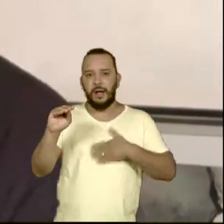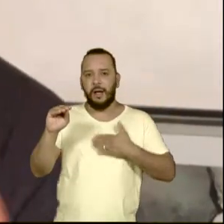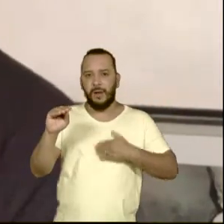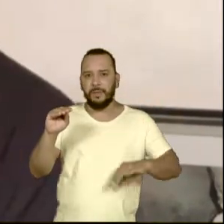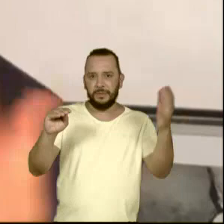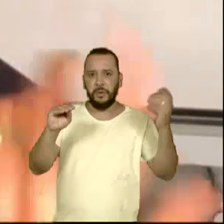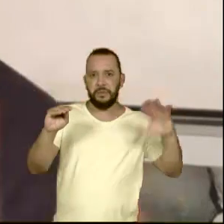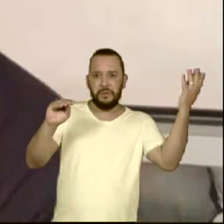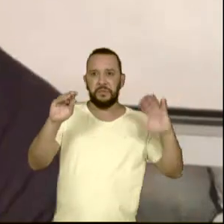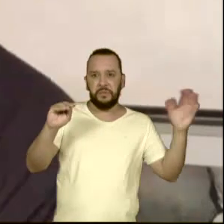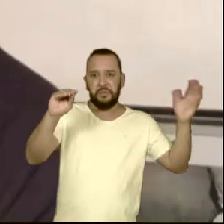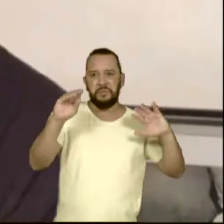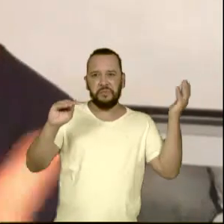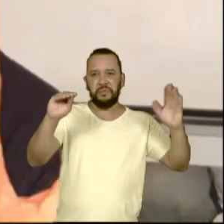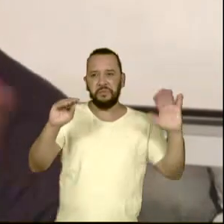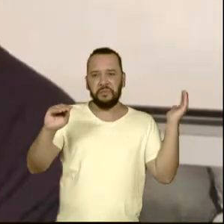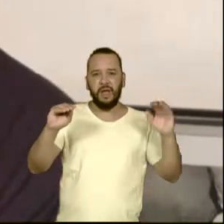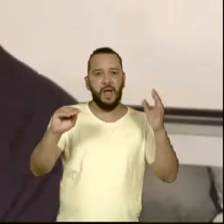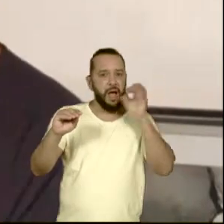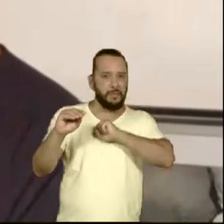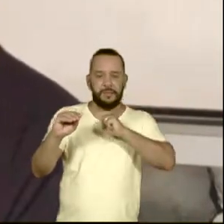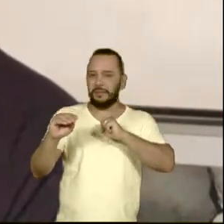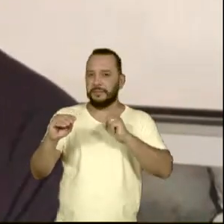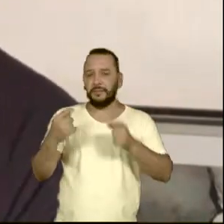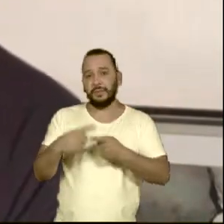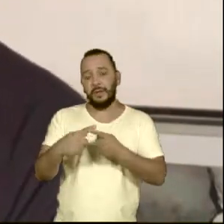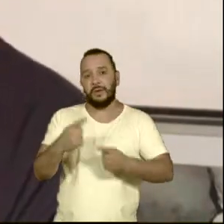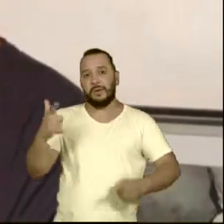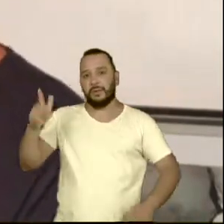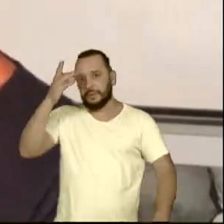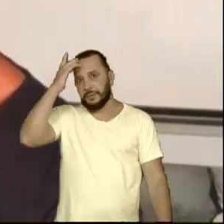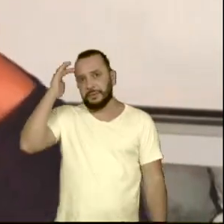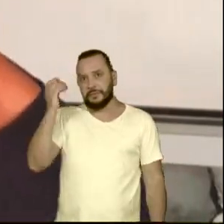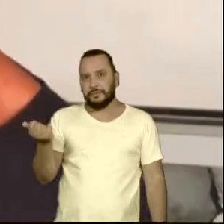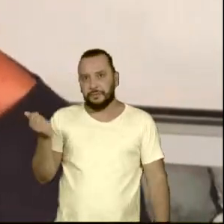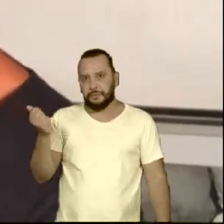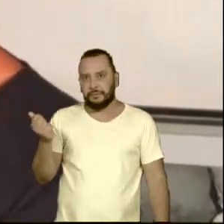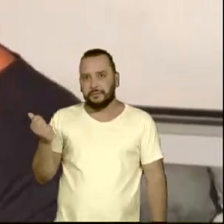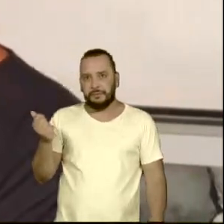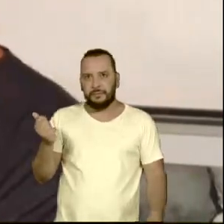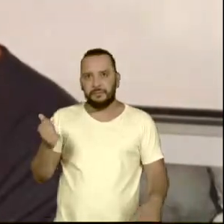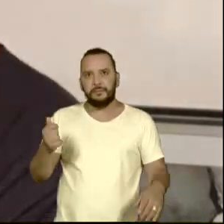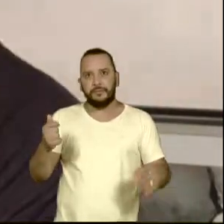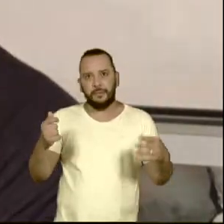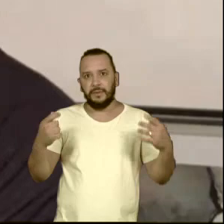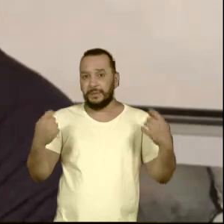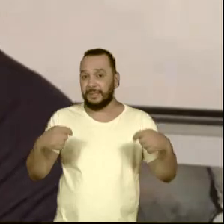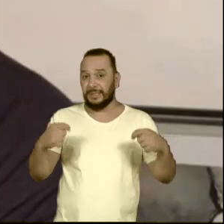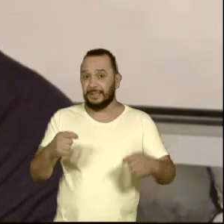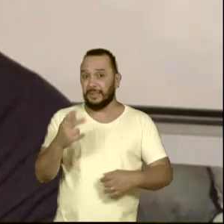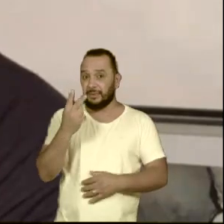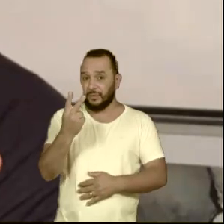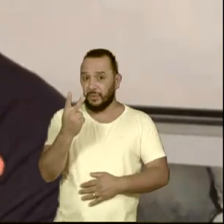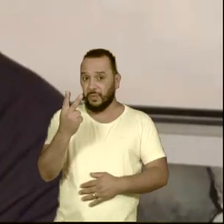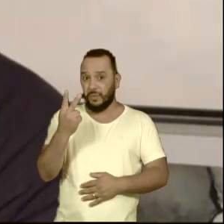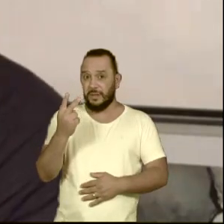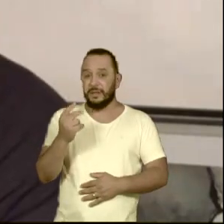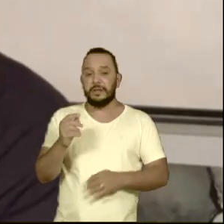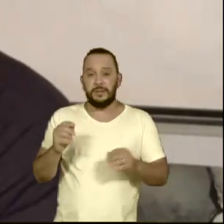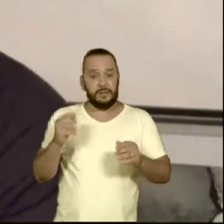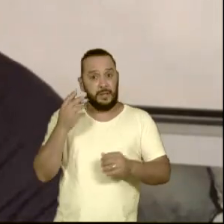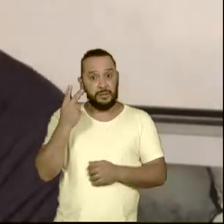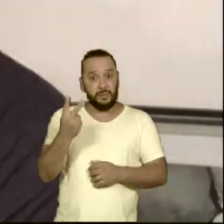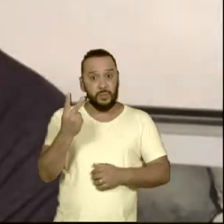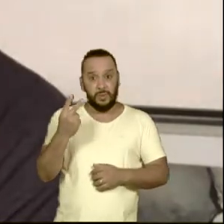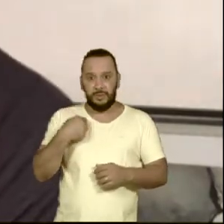louca fazendo qualquer outra coisa, porque é feita por outro manipulador. Então, você achar esse casamento para que as duas mãos conversem entre si,